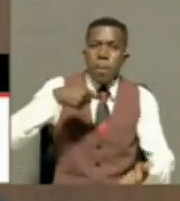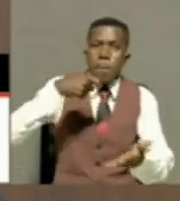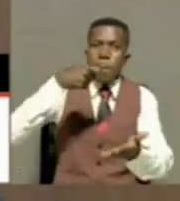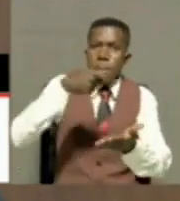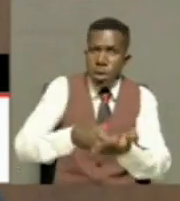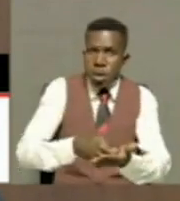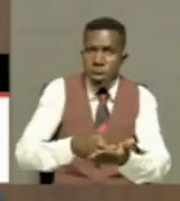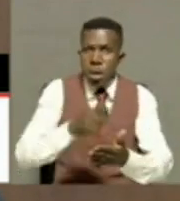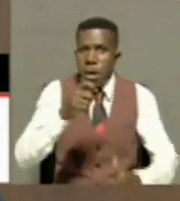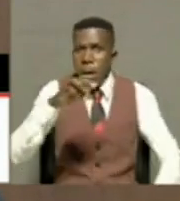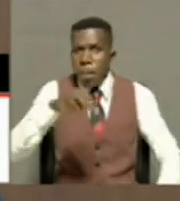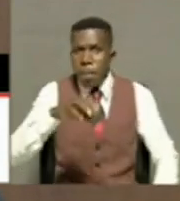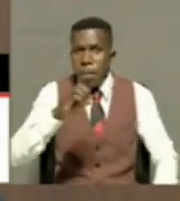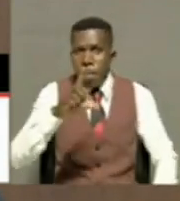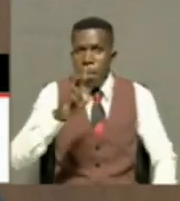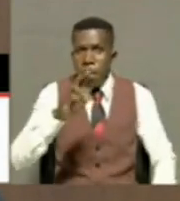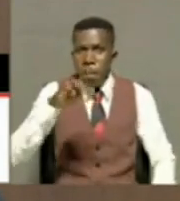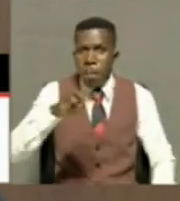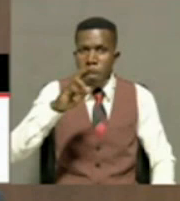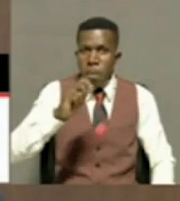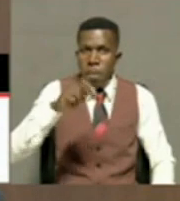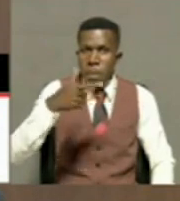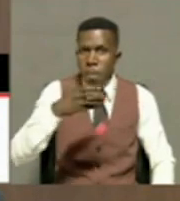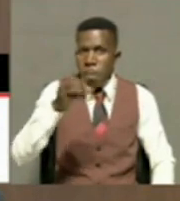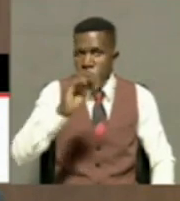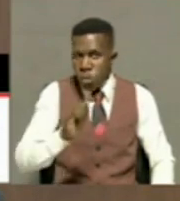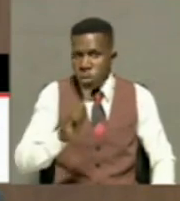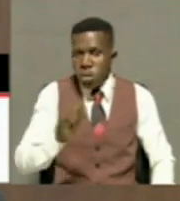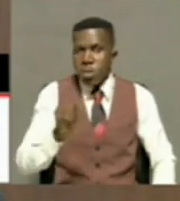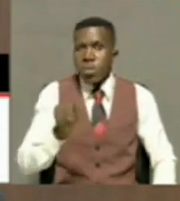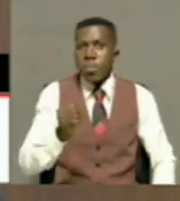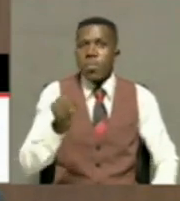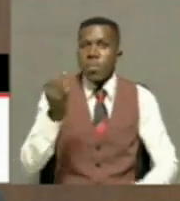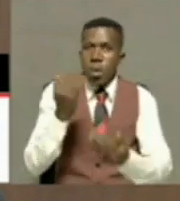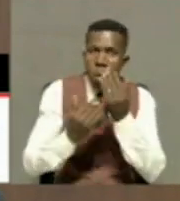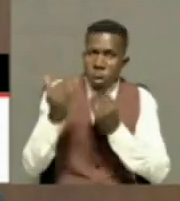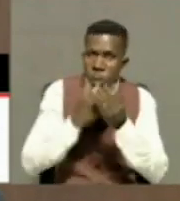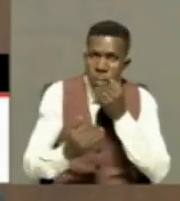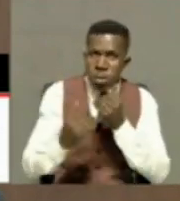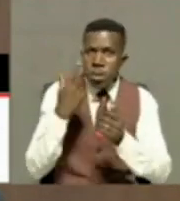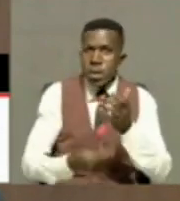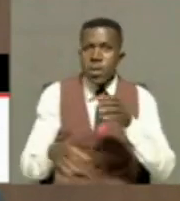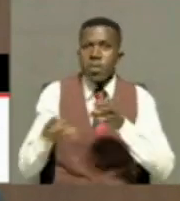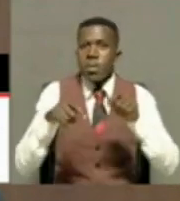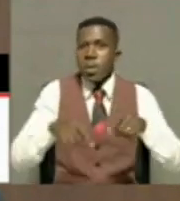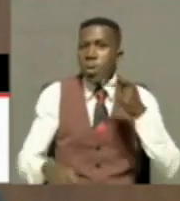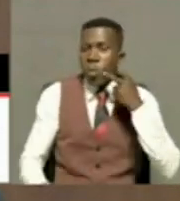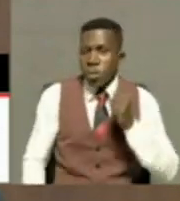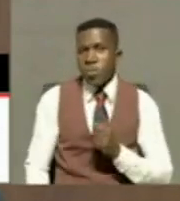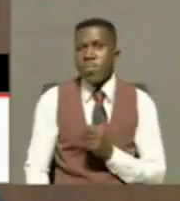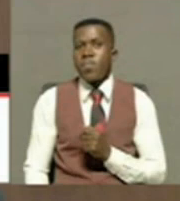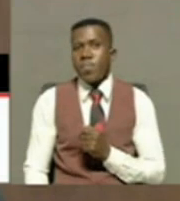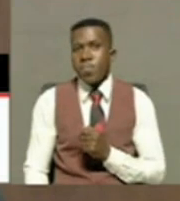emolumentos gerais aduaneiros na exportação de produtos produzidos em Angola.